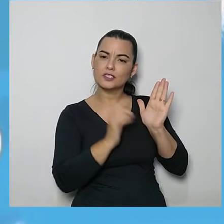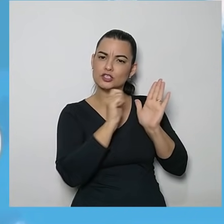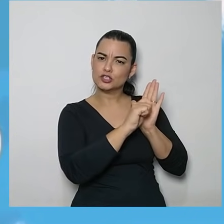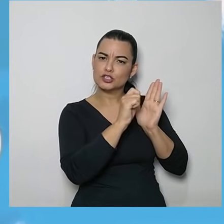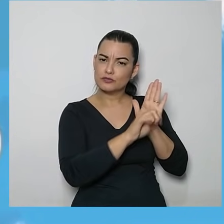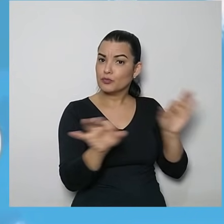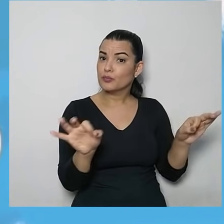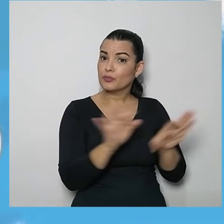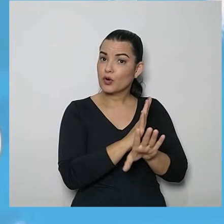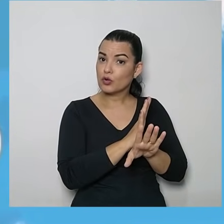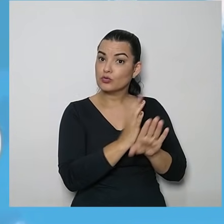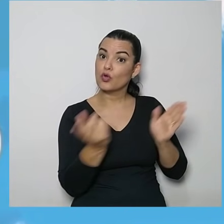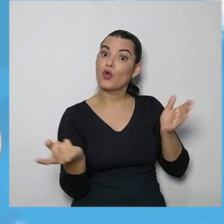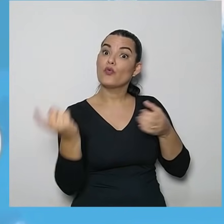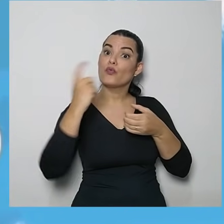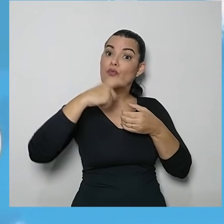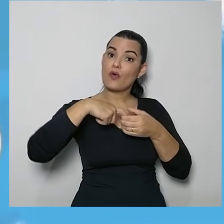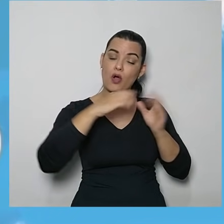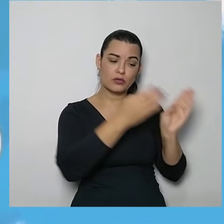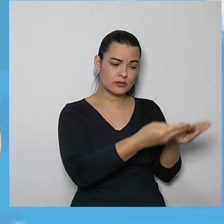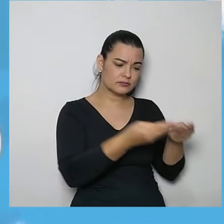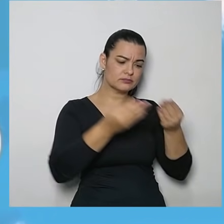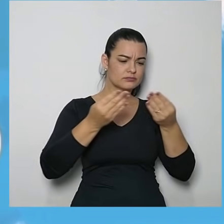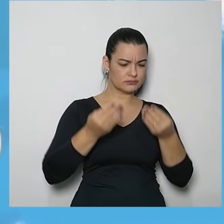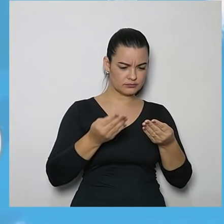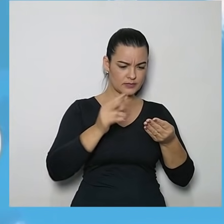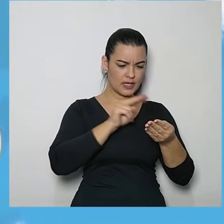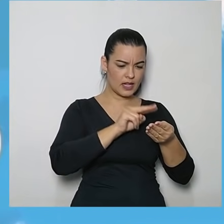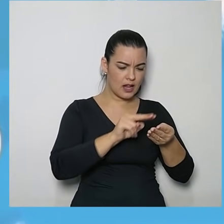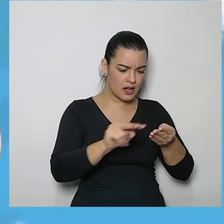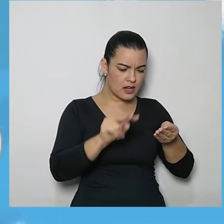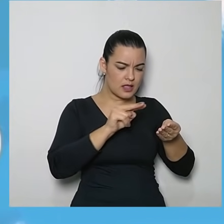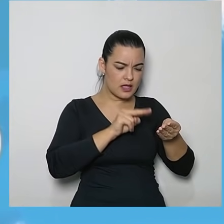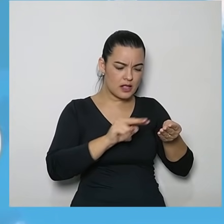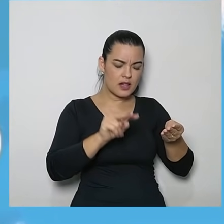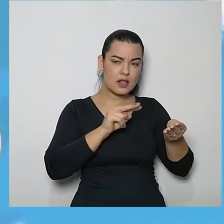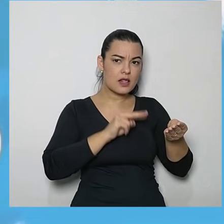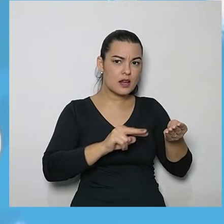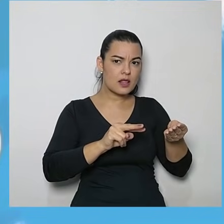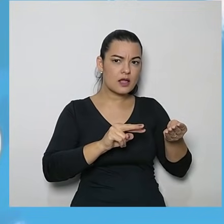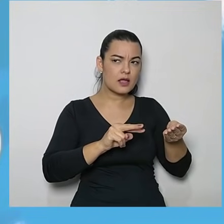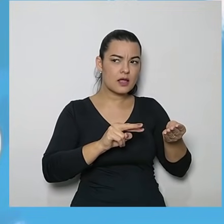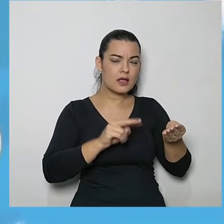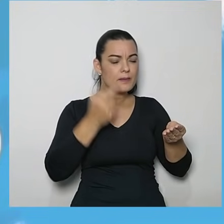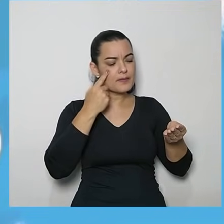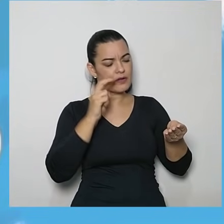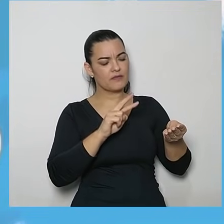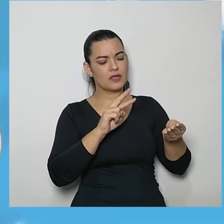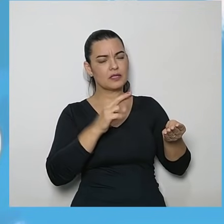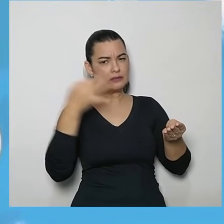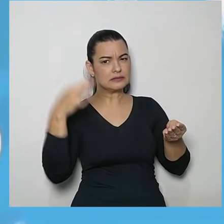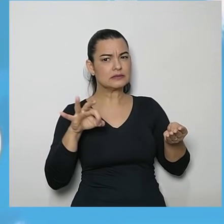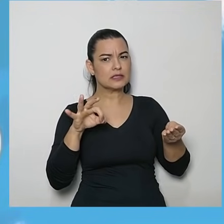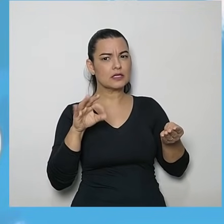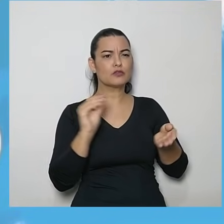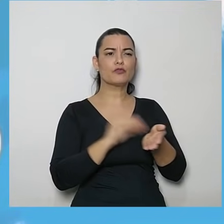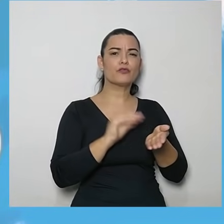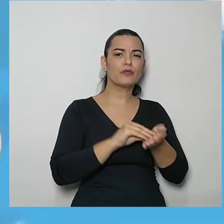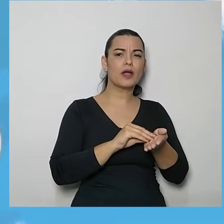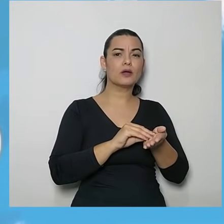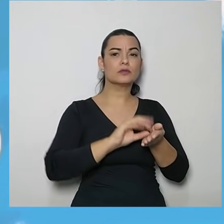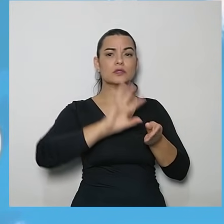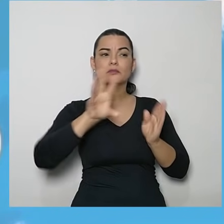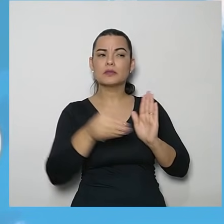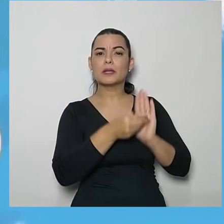retome lendo o que escreveu, para ver se precisa acrescentar alguma coisa ou tirar.